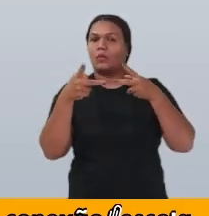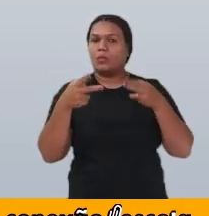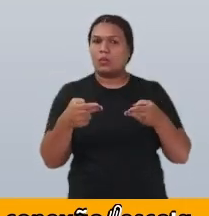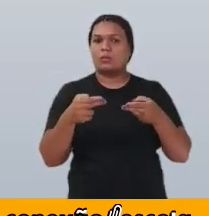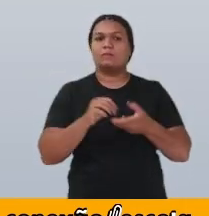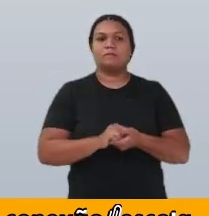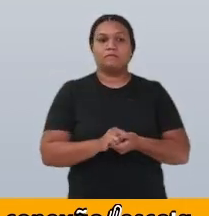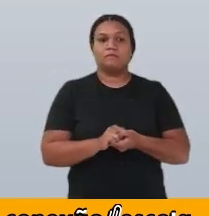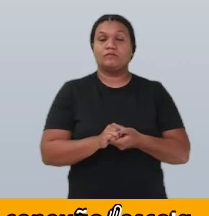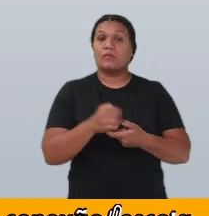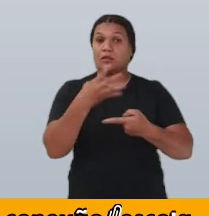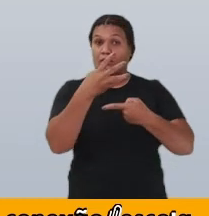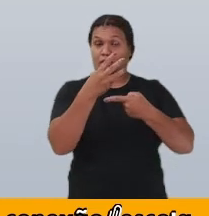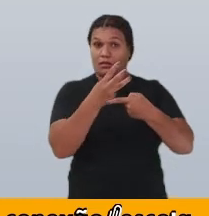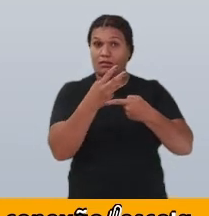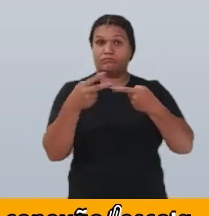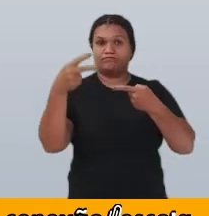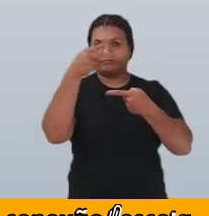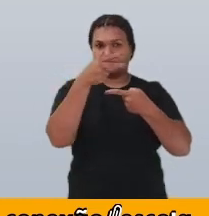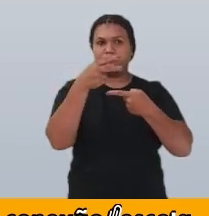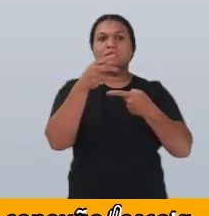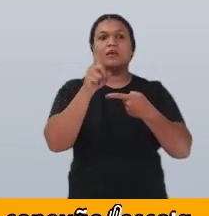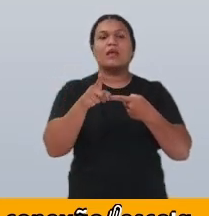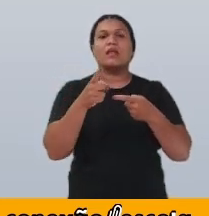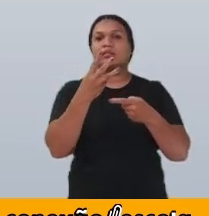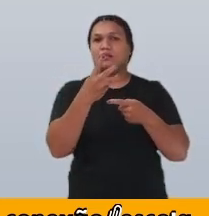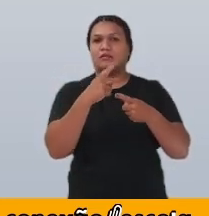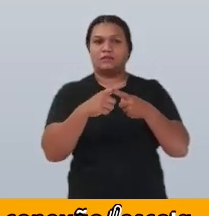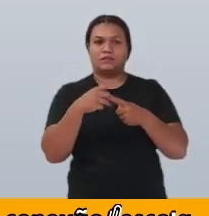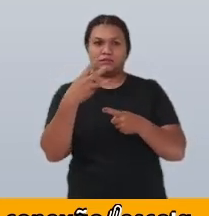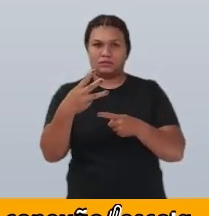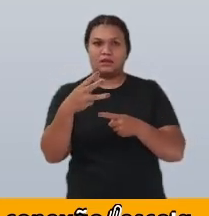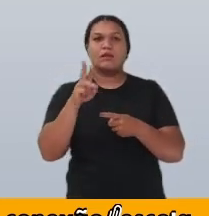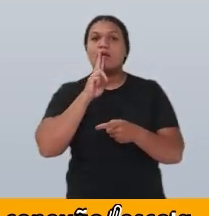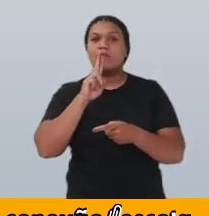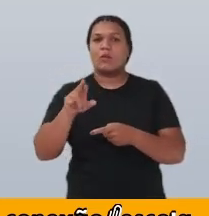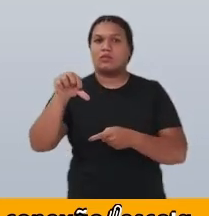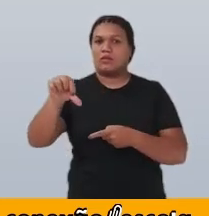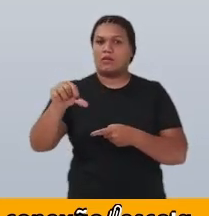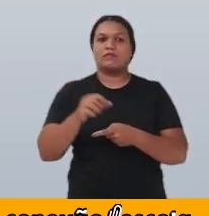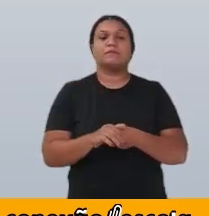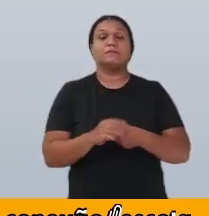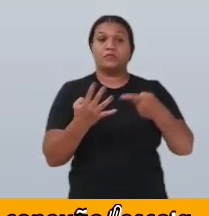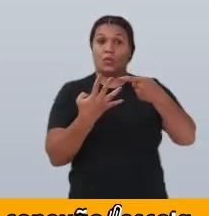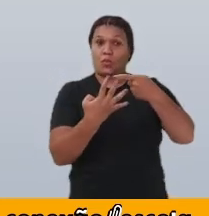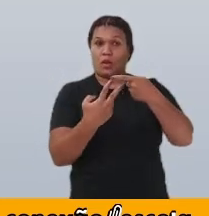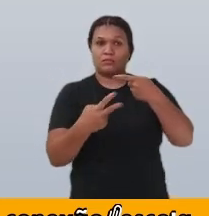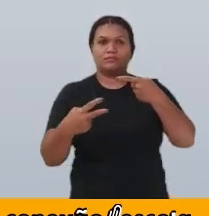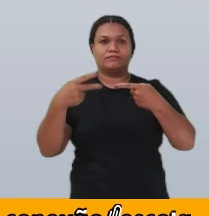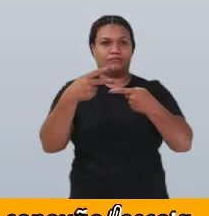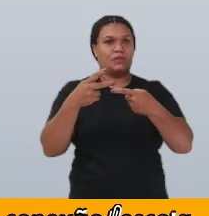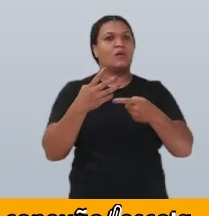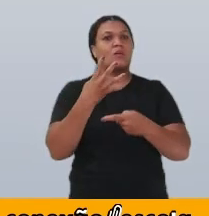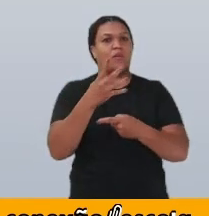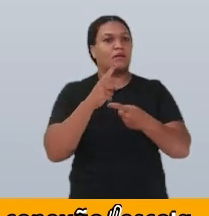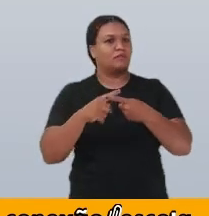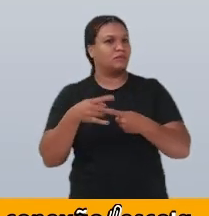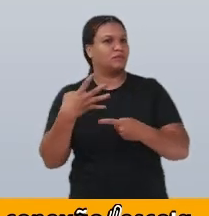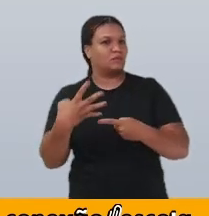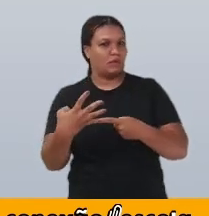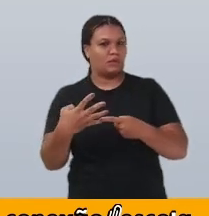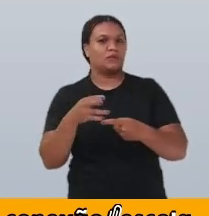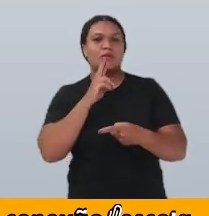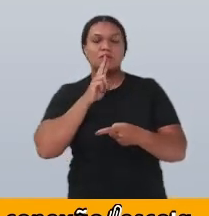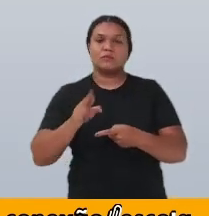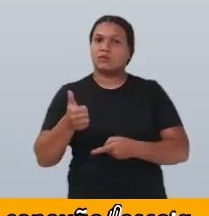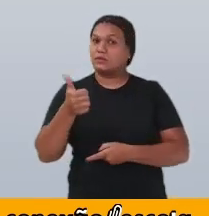quadrado. 3 ao quadrado, 3 vezes 3, que é 9. 4 ao quadrado, 4 vezes